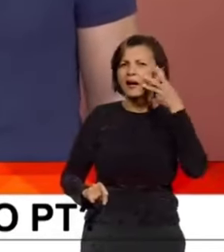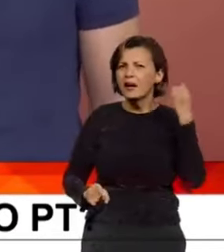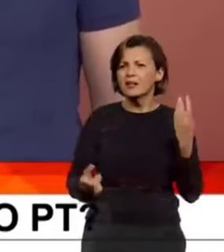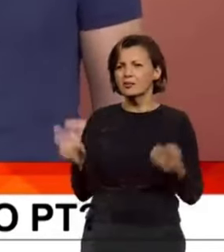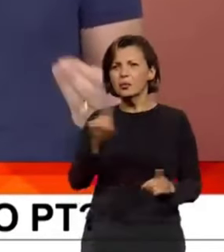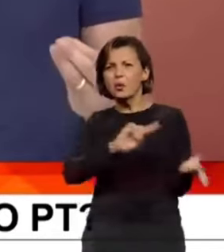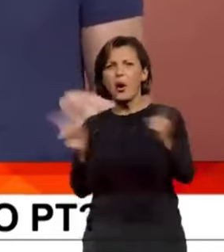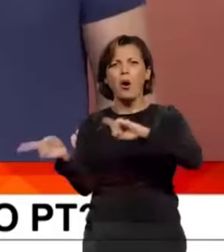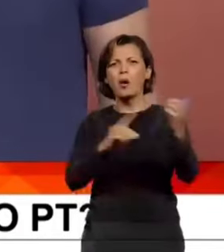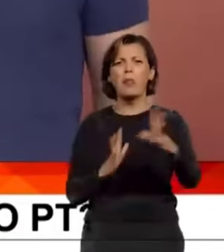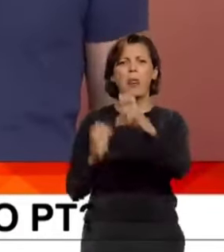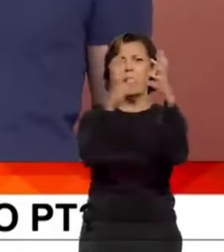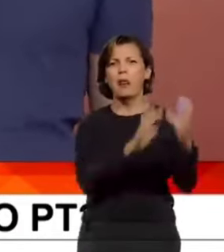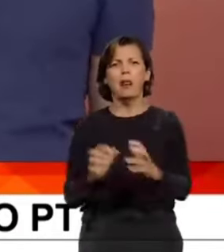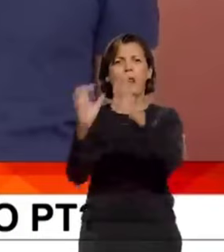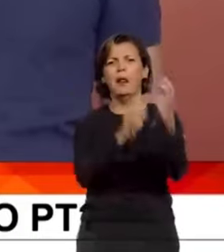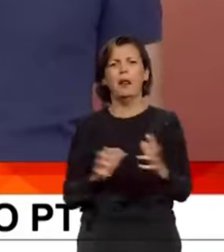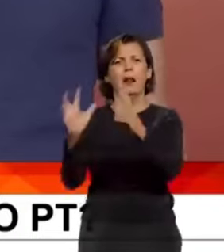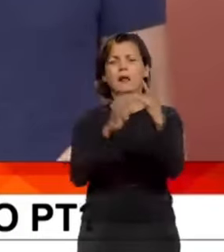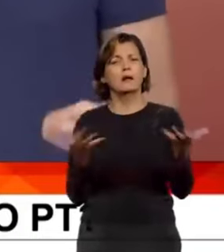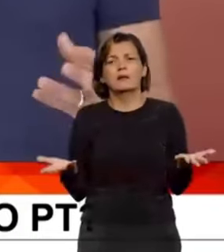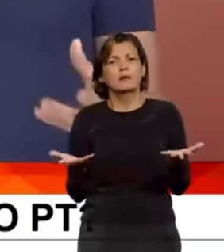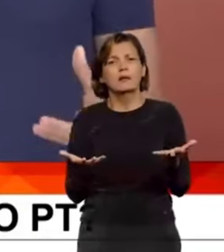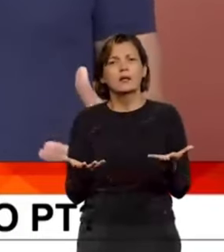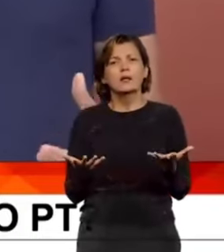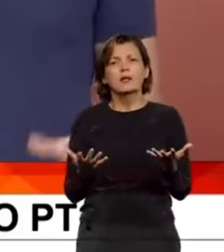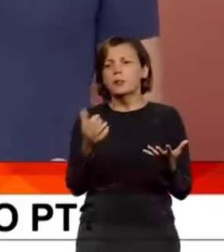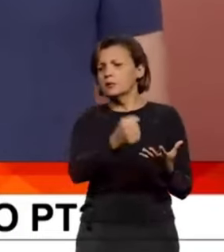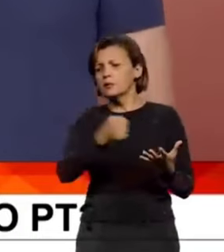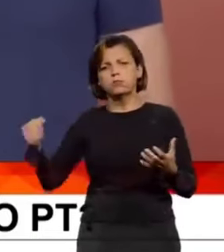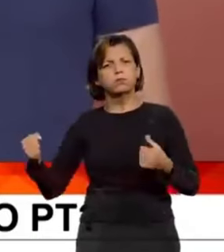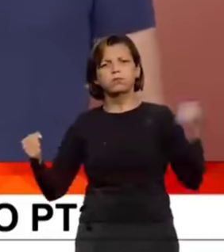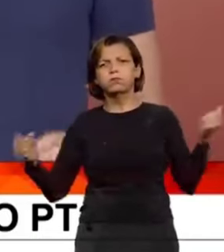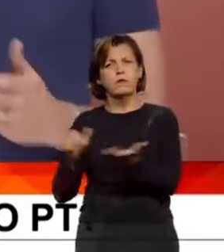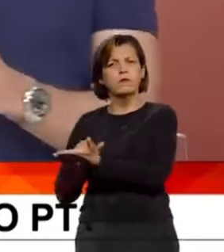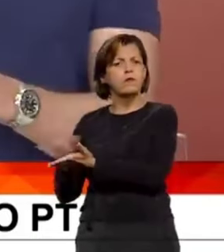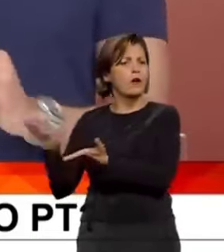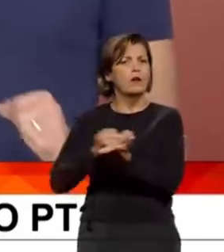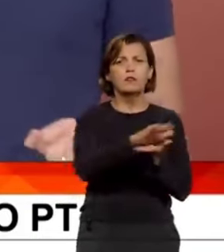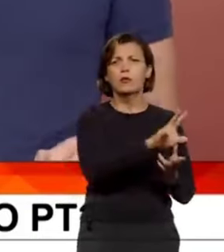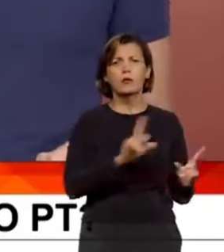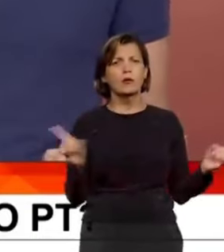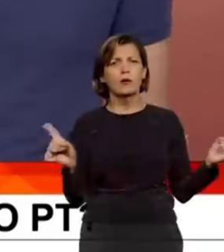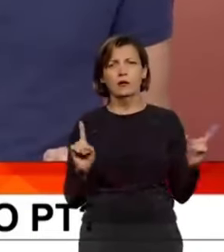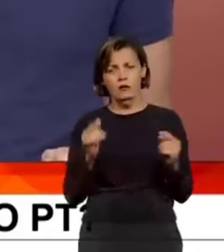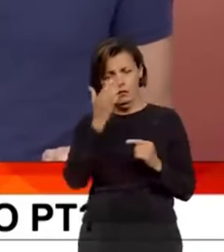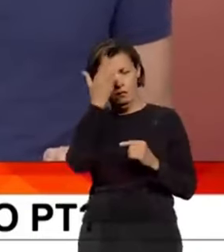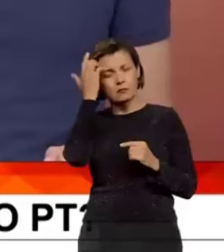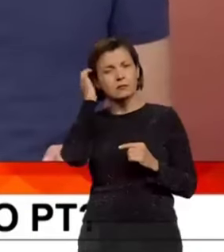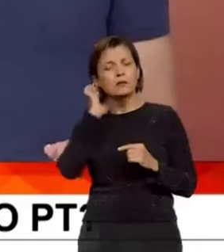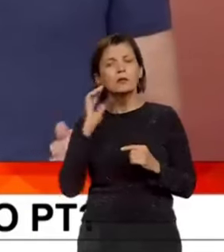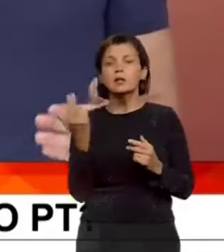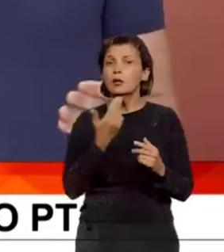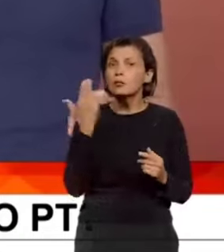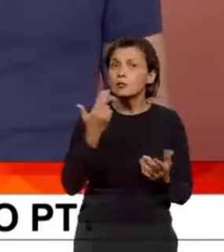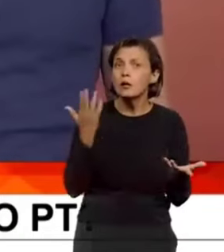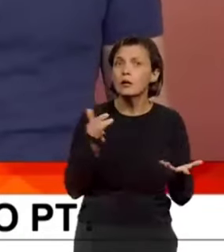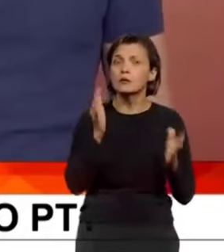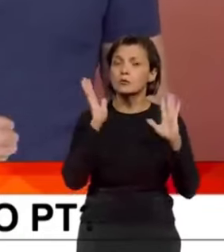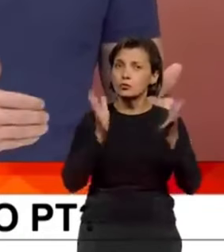desenho animado Vamos arrancar esses dois daí não faz o mínimo sentido se eu perguntar para ele né presidente do diretório aqui